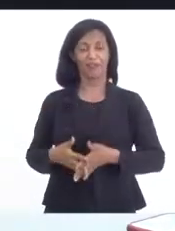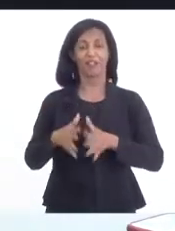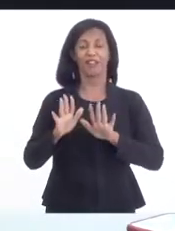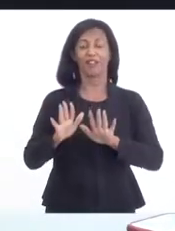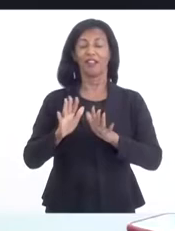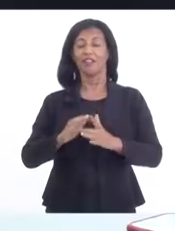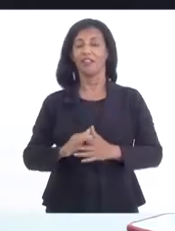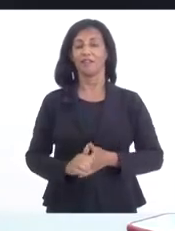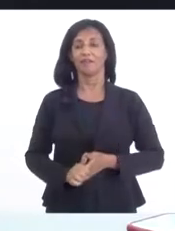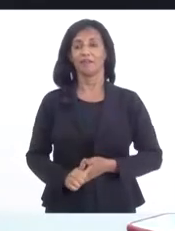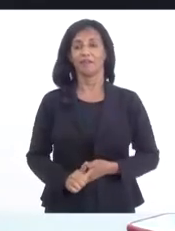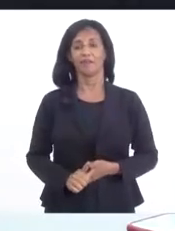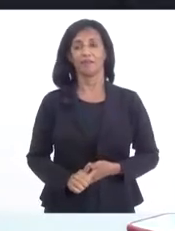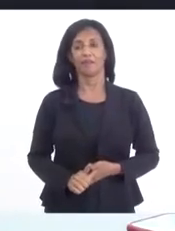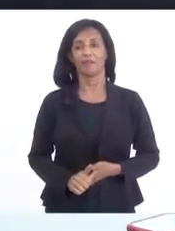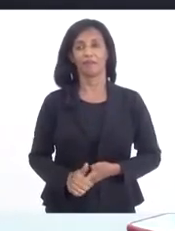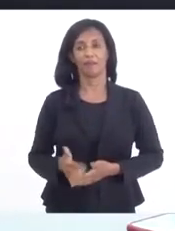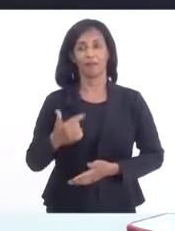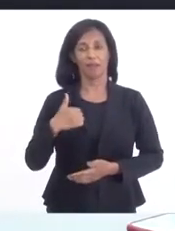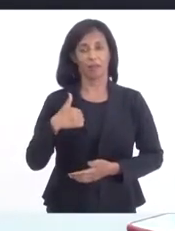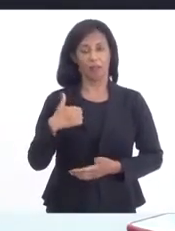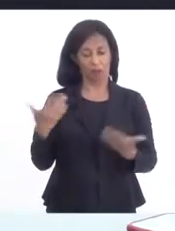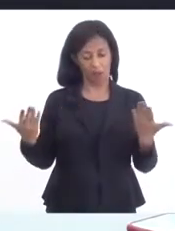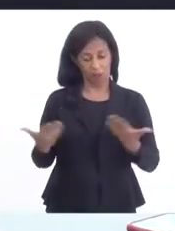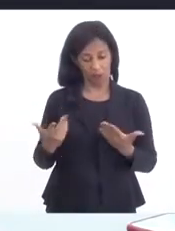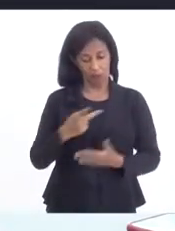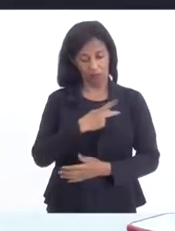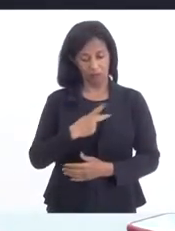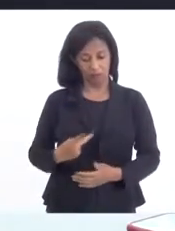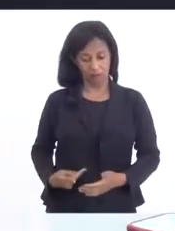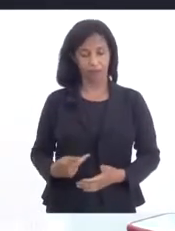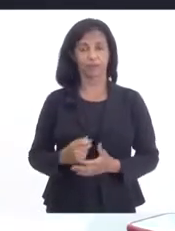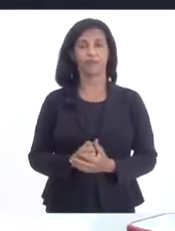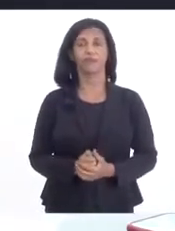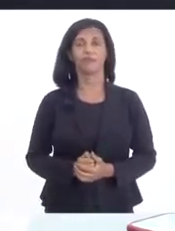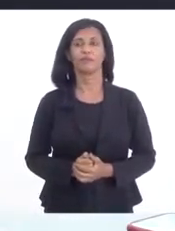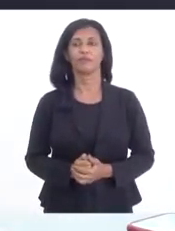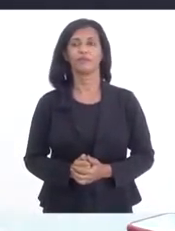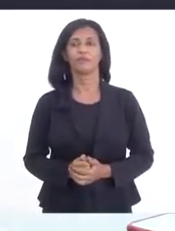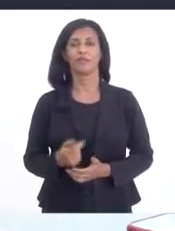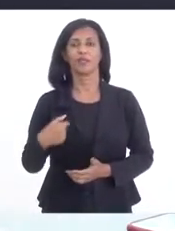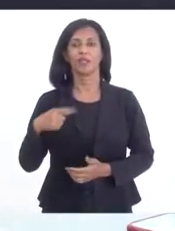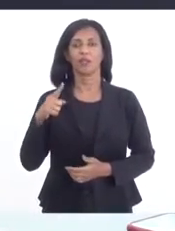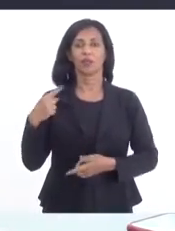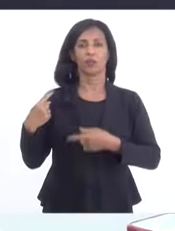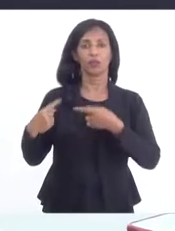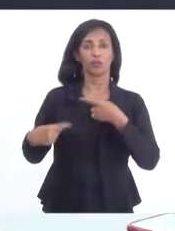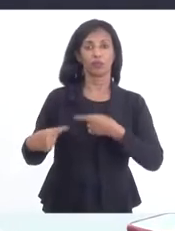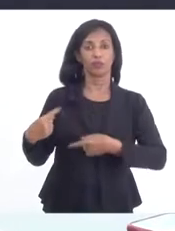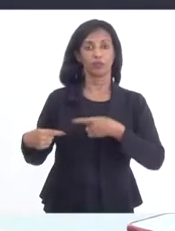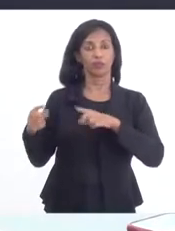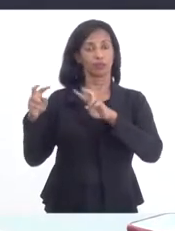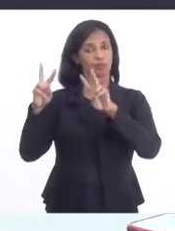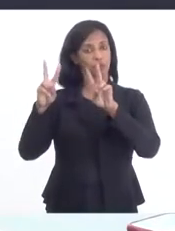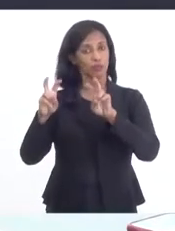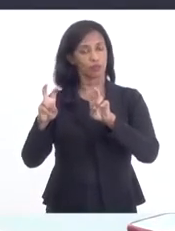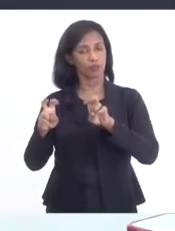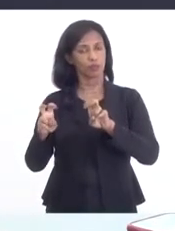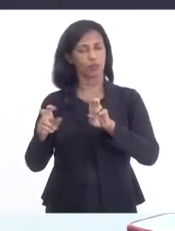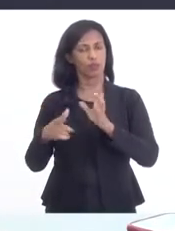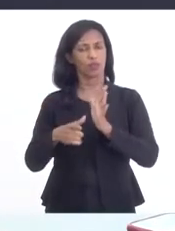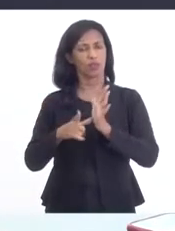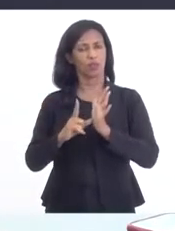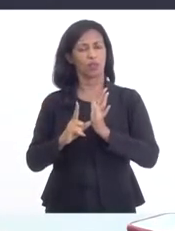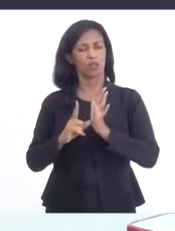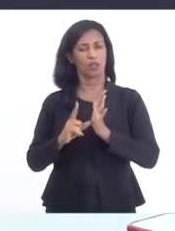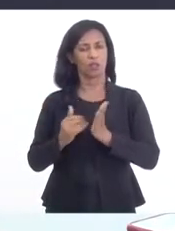Eu estou aqui como presidente, vou discutir a matéria antes de exarar o